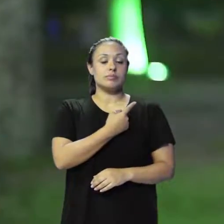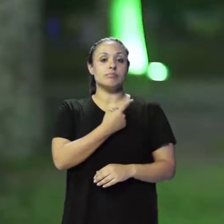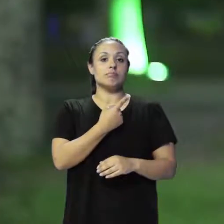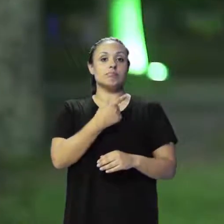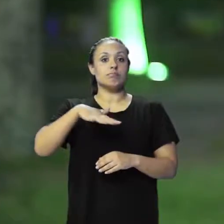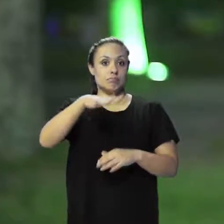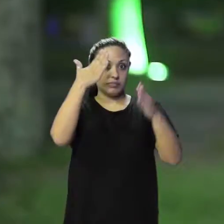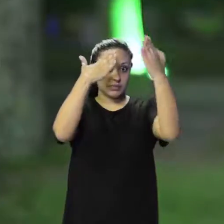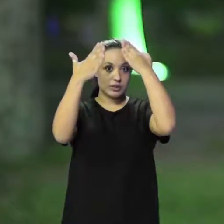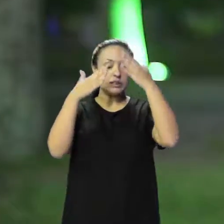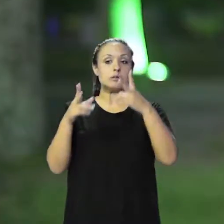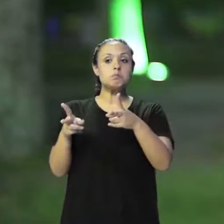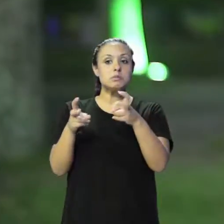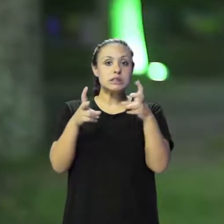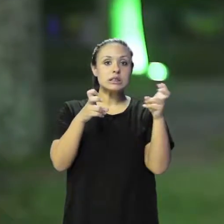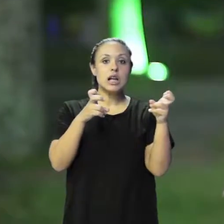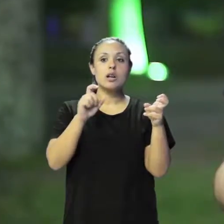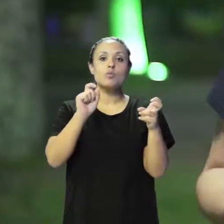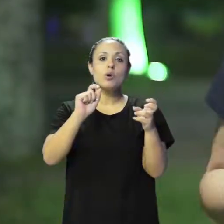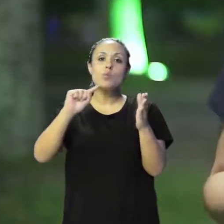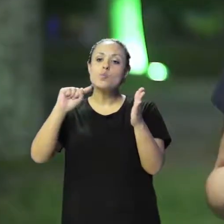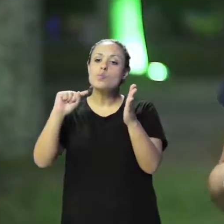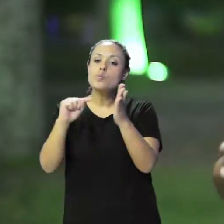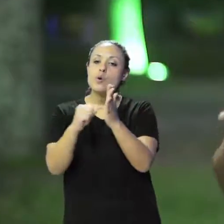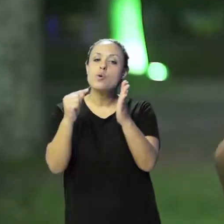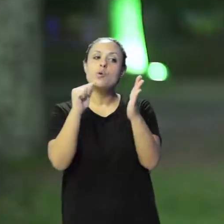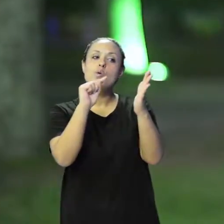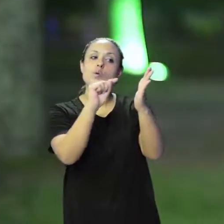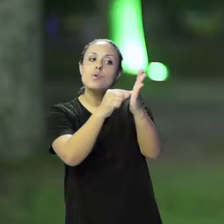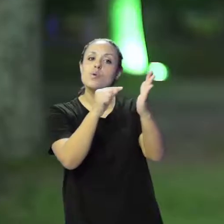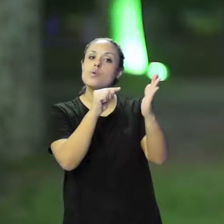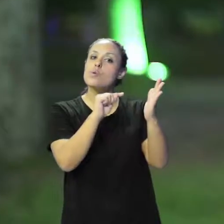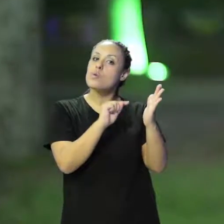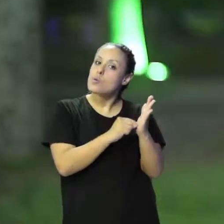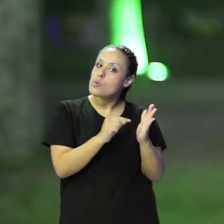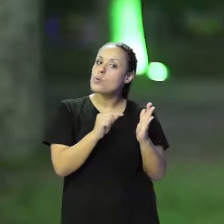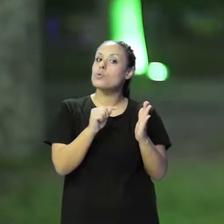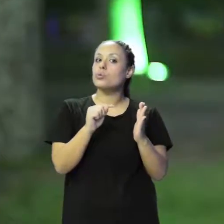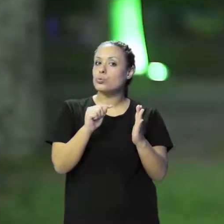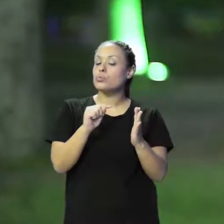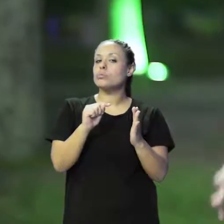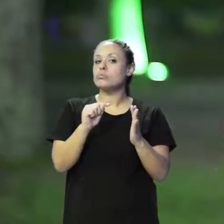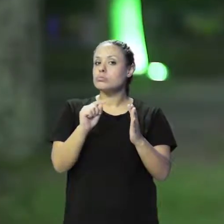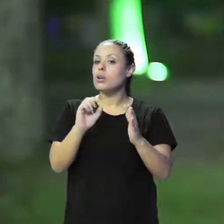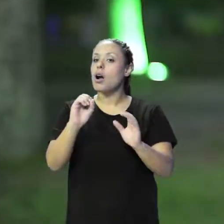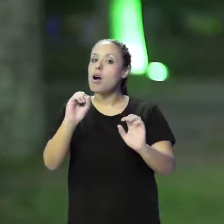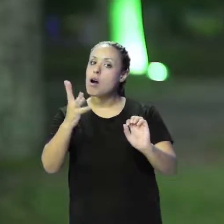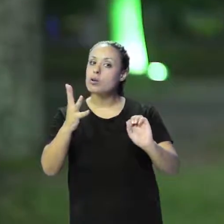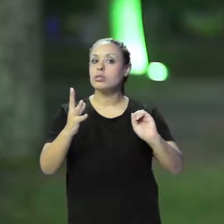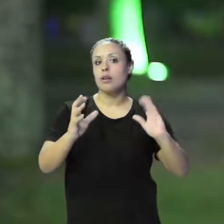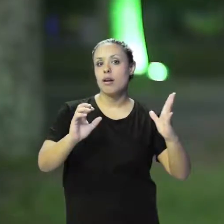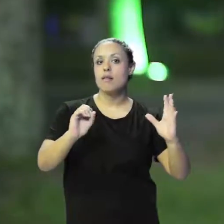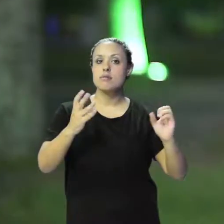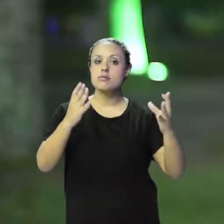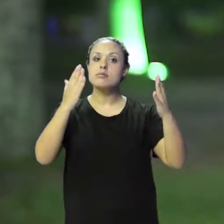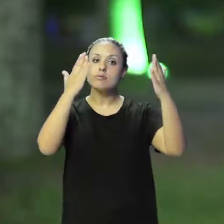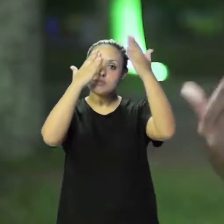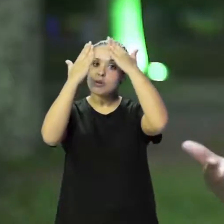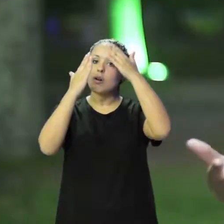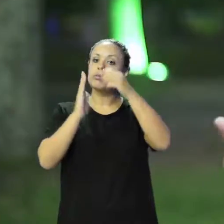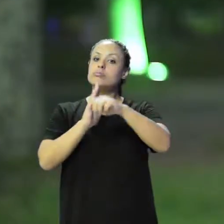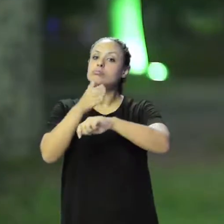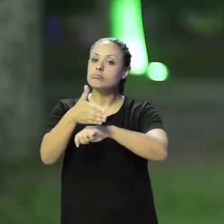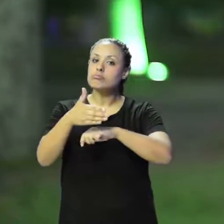Enquanto psicologia, a gente percebe pontualmente ações acontecendo em todo o estado, psicólogas